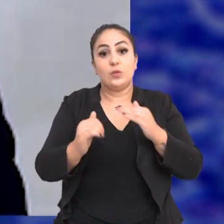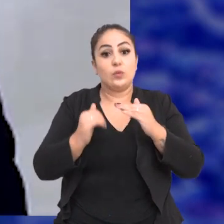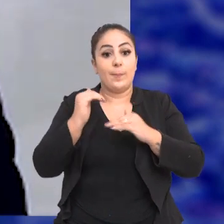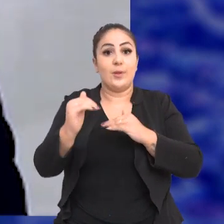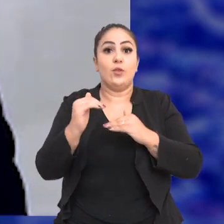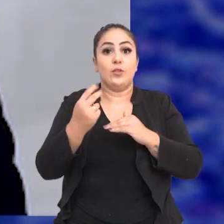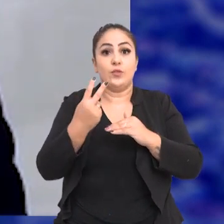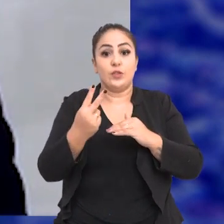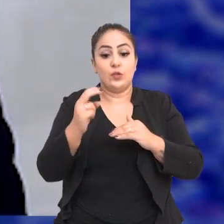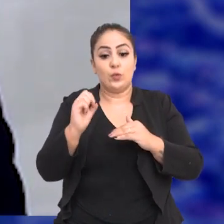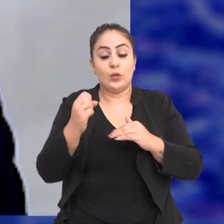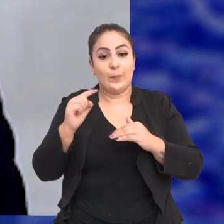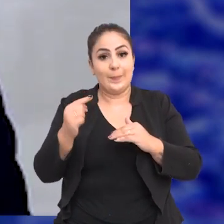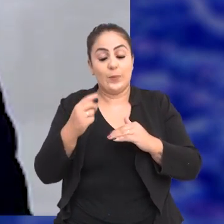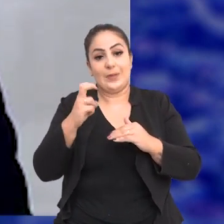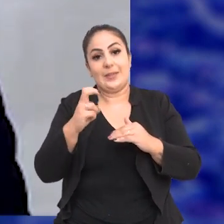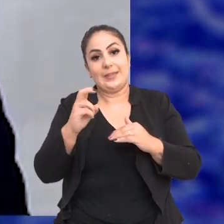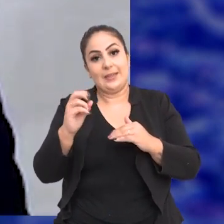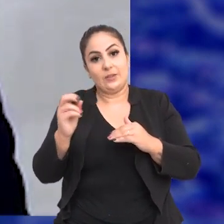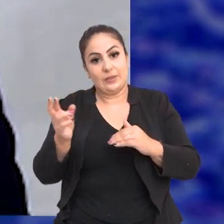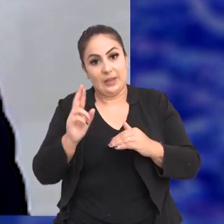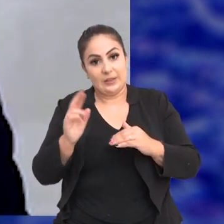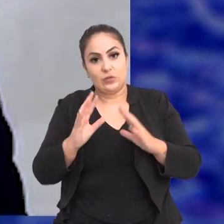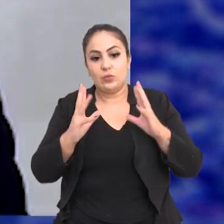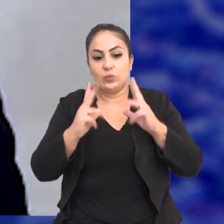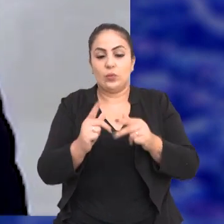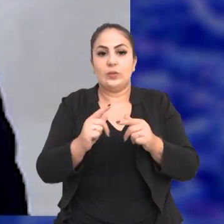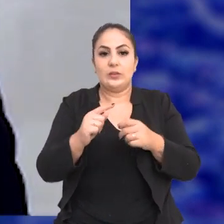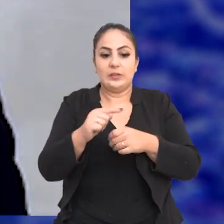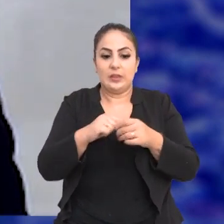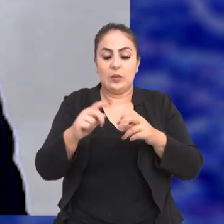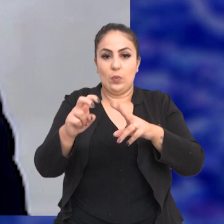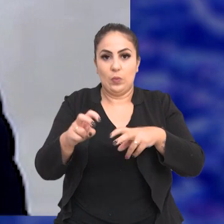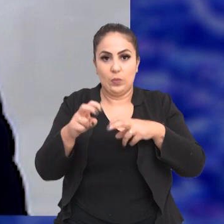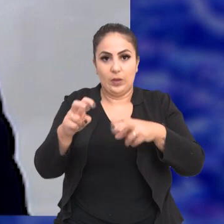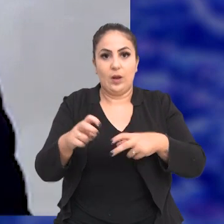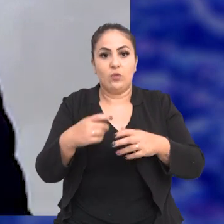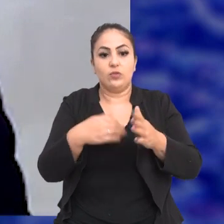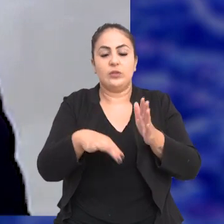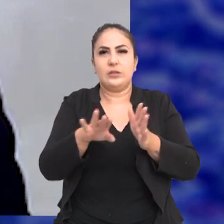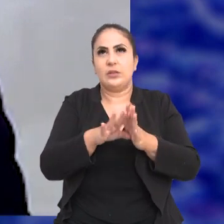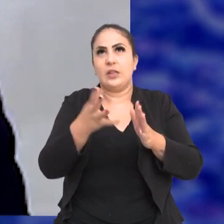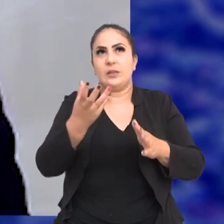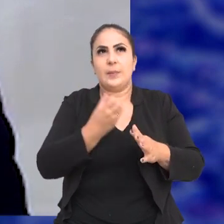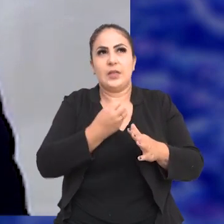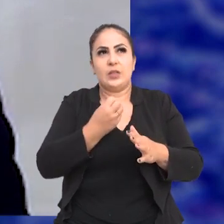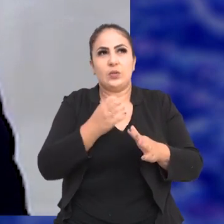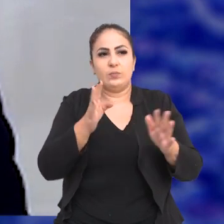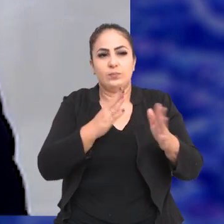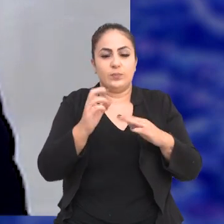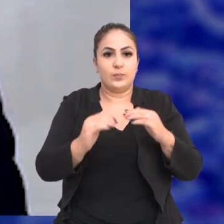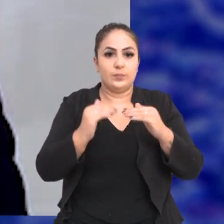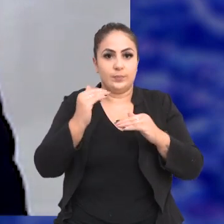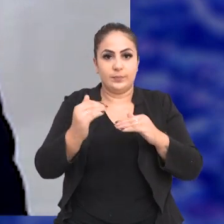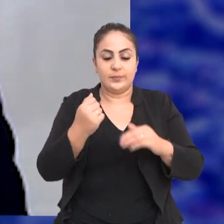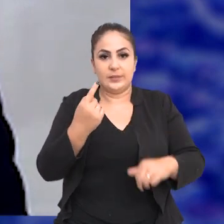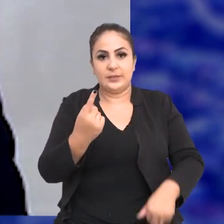a R$ 28.500, e os contribuintes da atividade rural, por exemplo, que receberam rendimentos superiores a